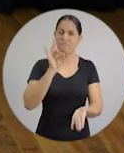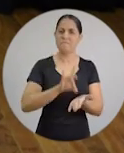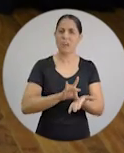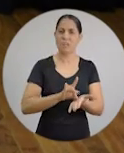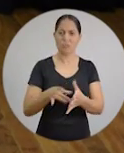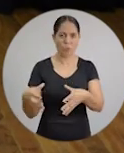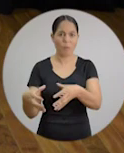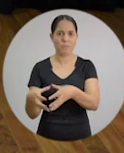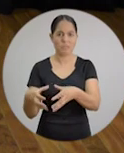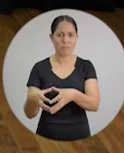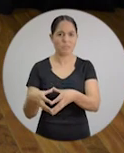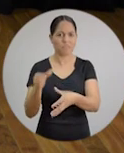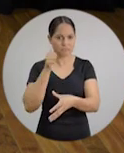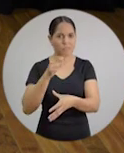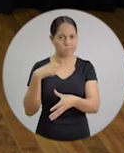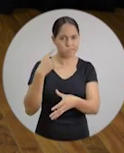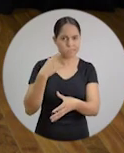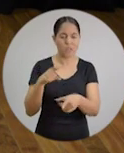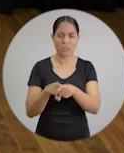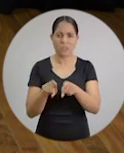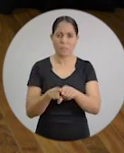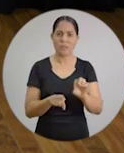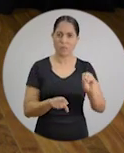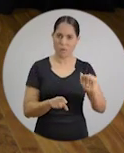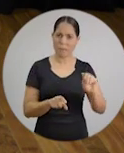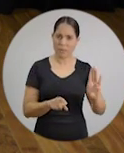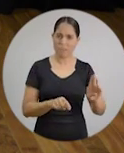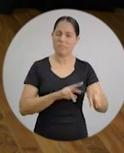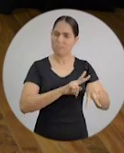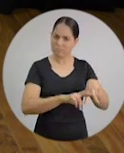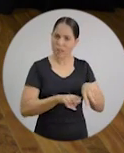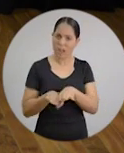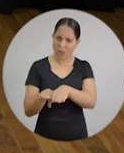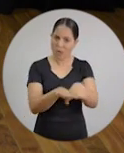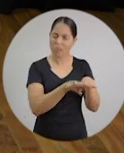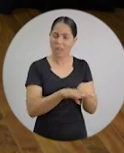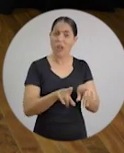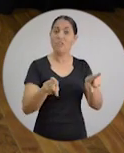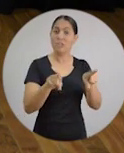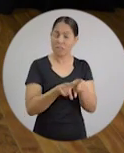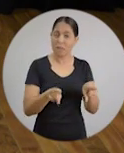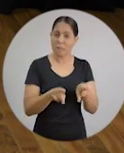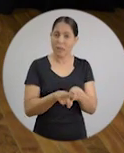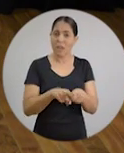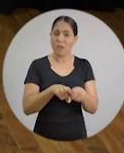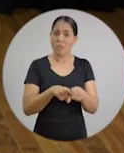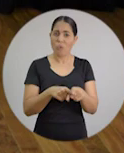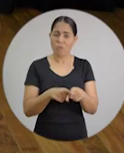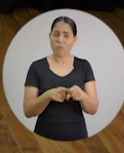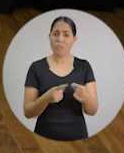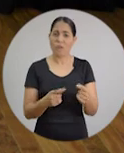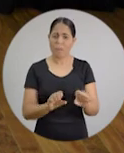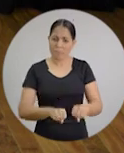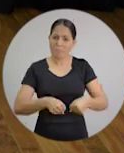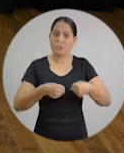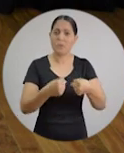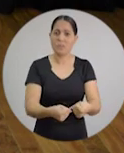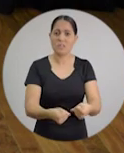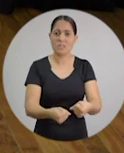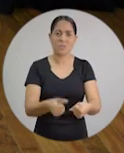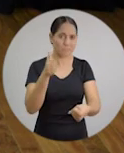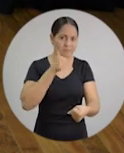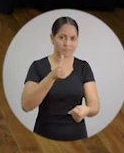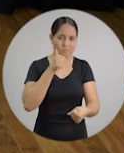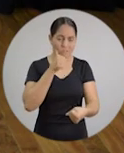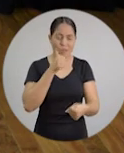compromisso tanto da comissão como da OAB, não só com a igualdade de gênero, mas também com o combate à violência, que é um